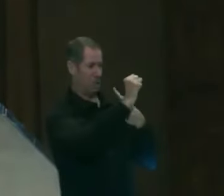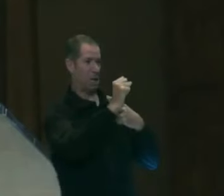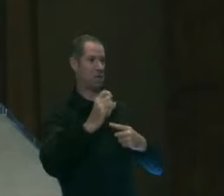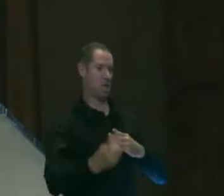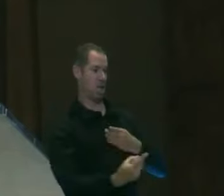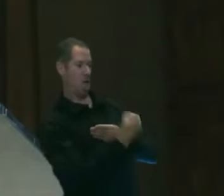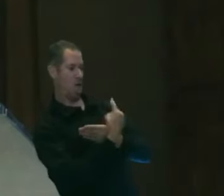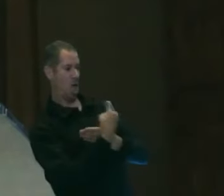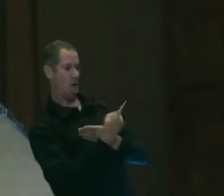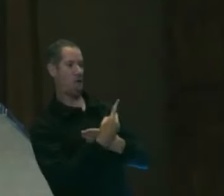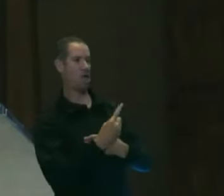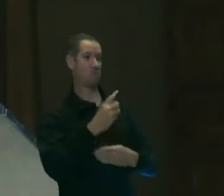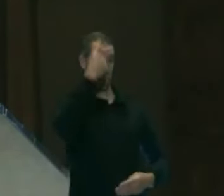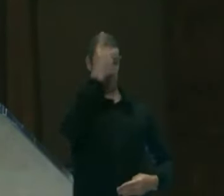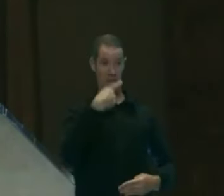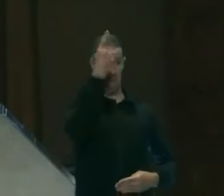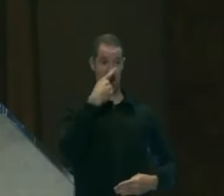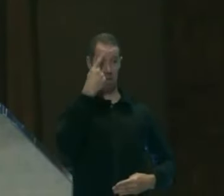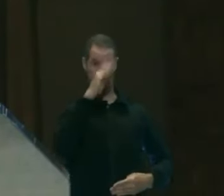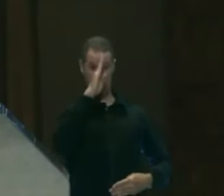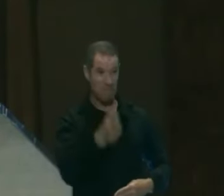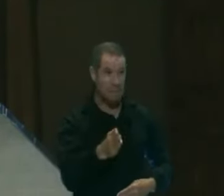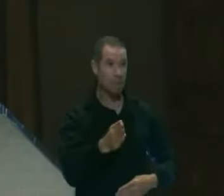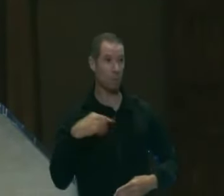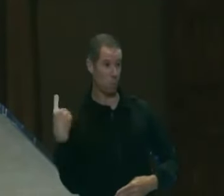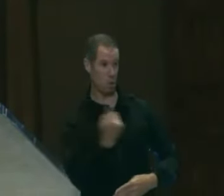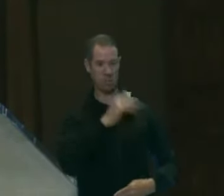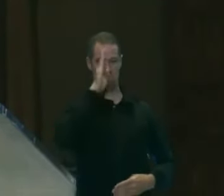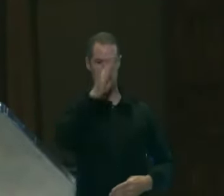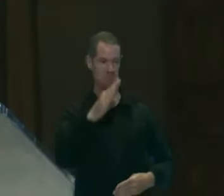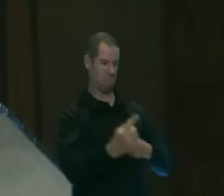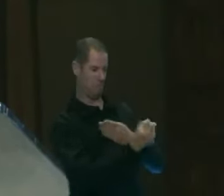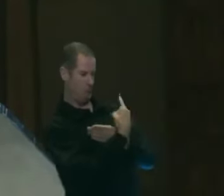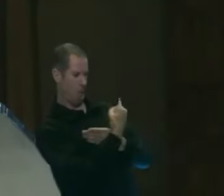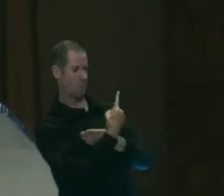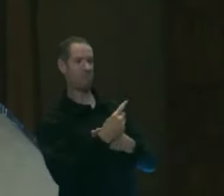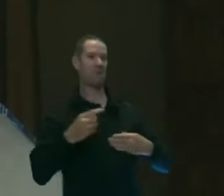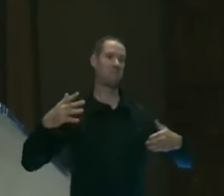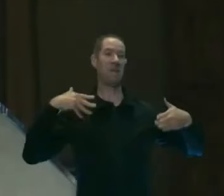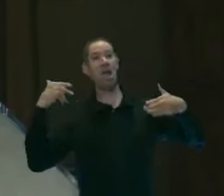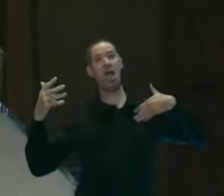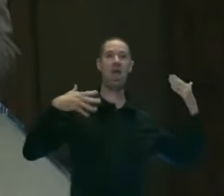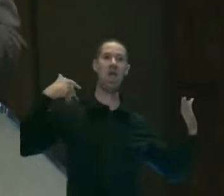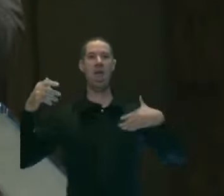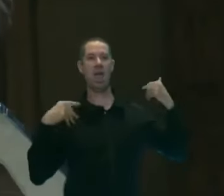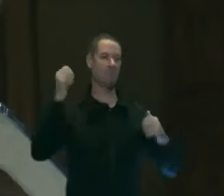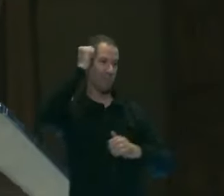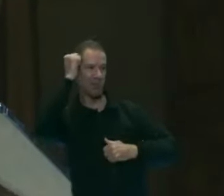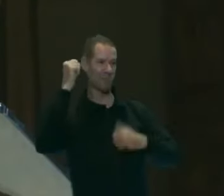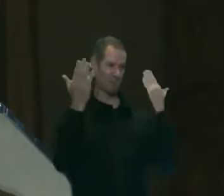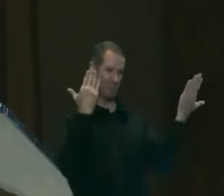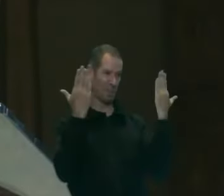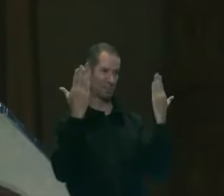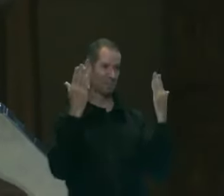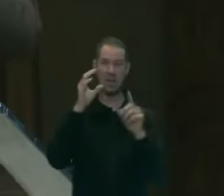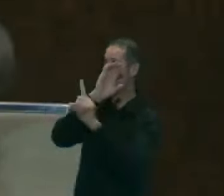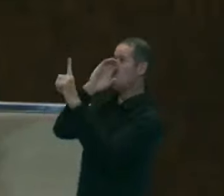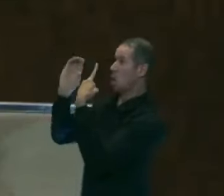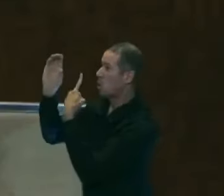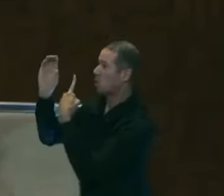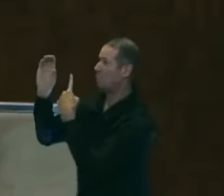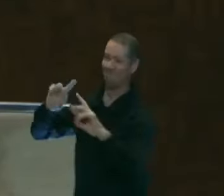centro. E quando nós somos o centro, o culto vira entretenimento. Eu não presto culto, eu